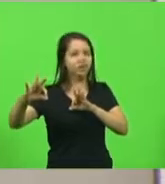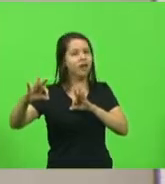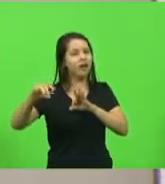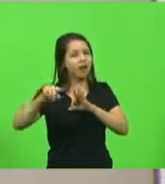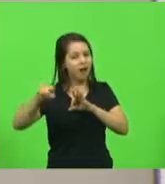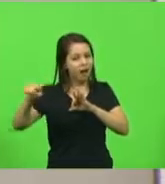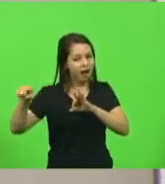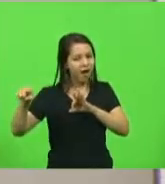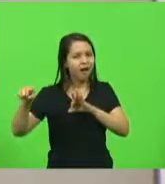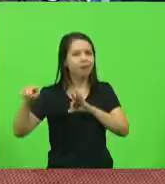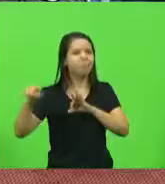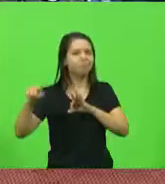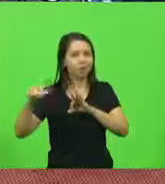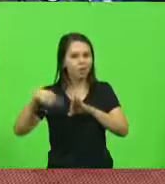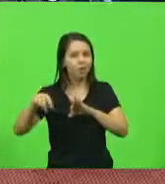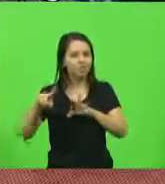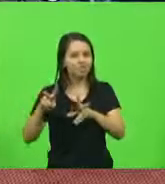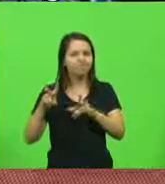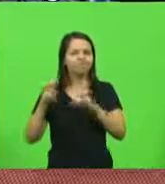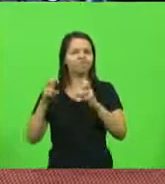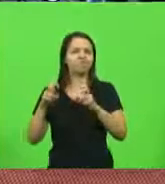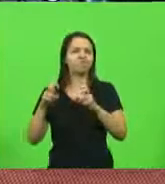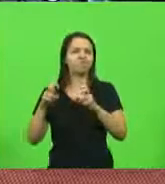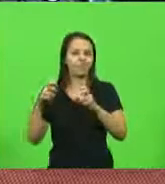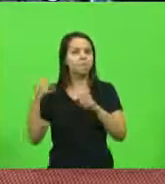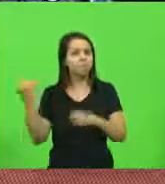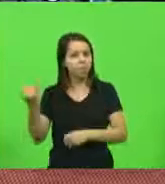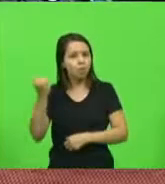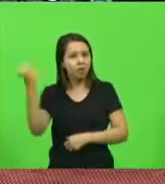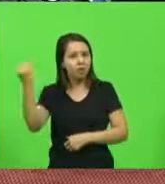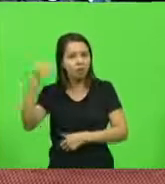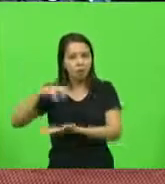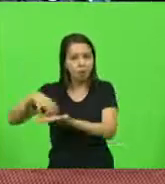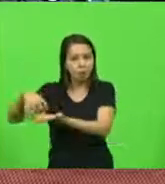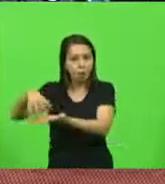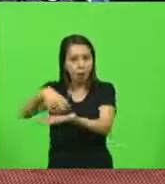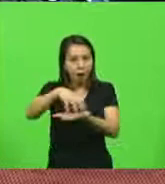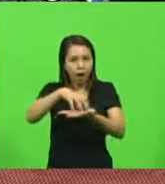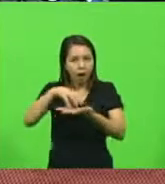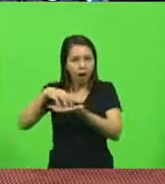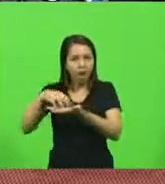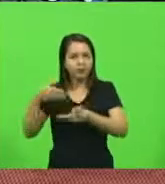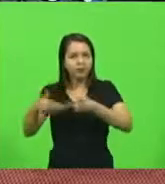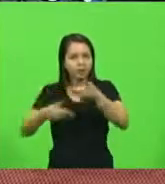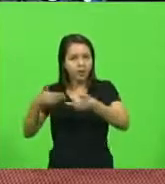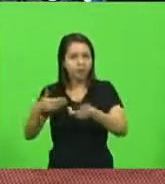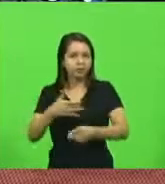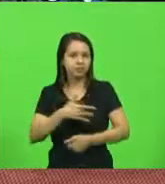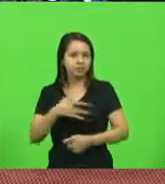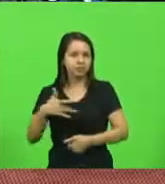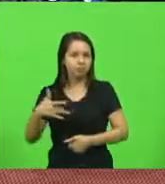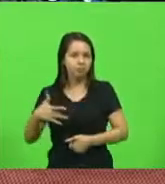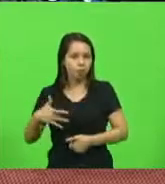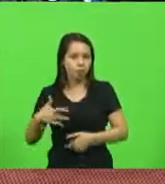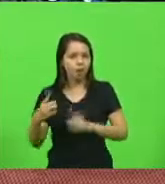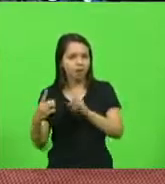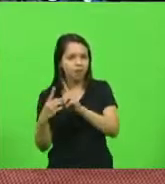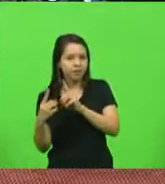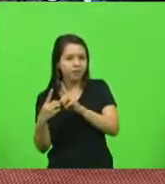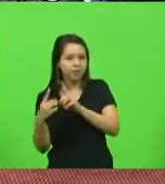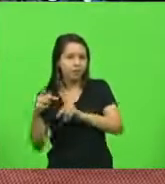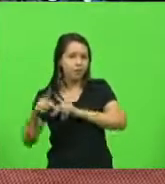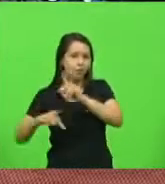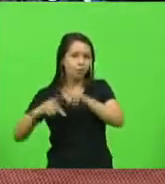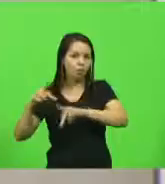a importância de termos esses polos para tratamento e encaminhamento de saúde efetivamente atendendo a população